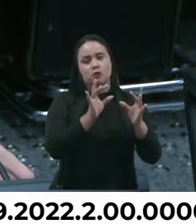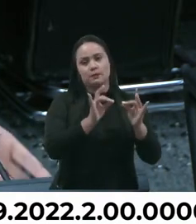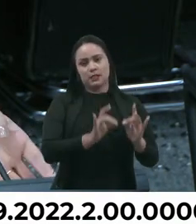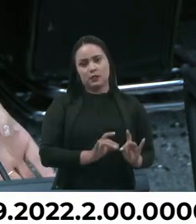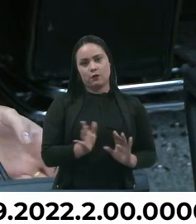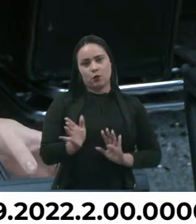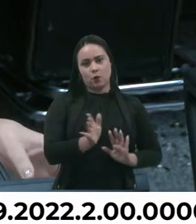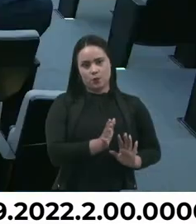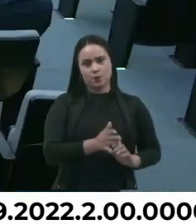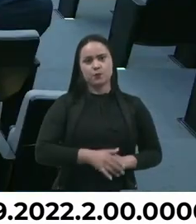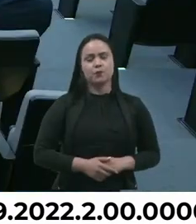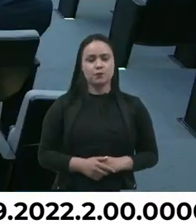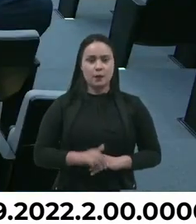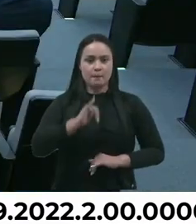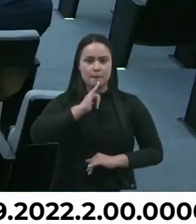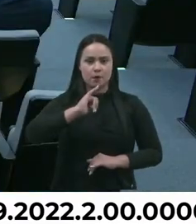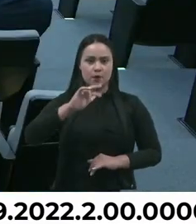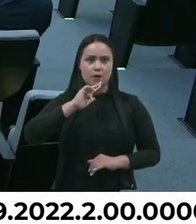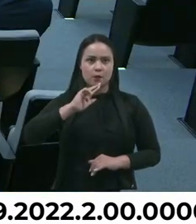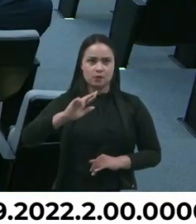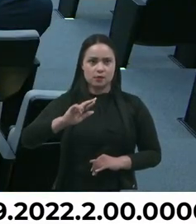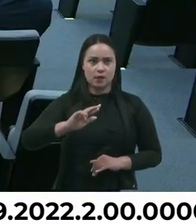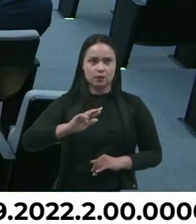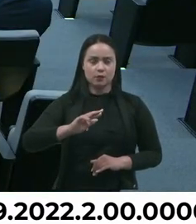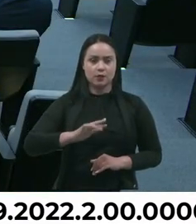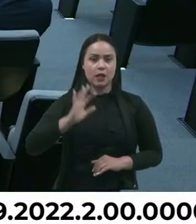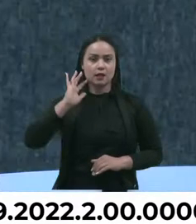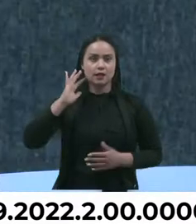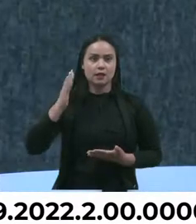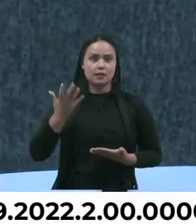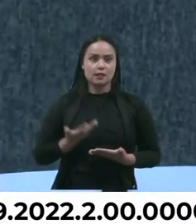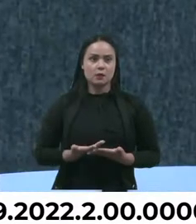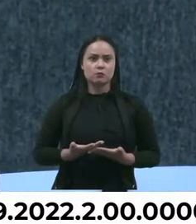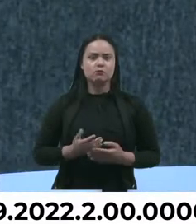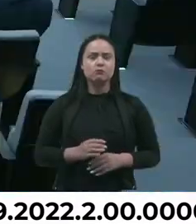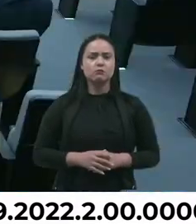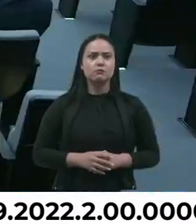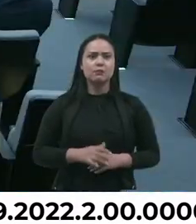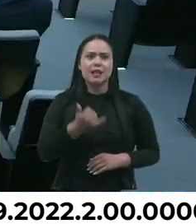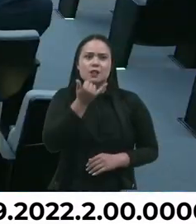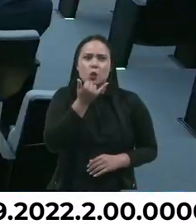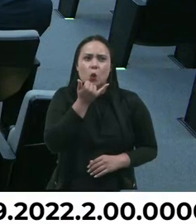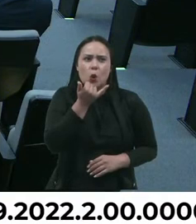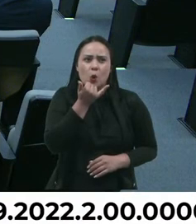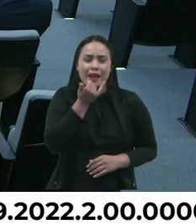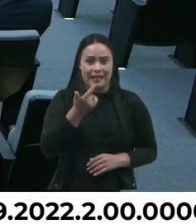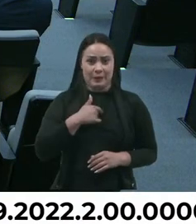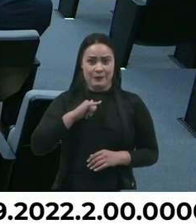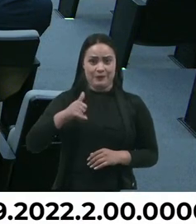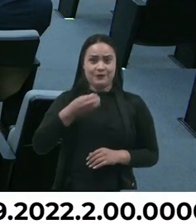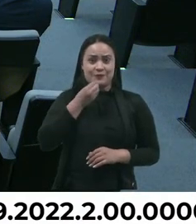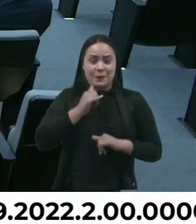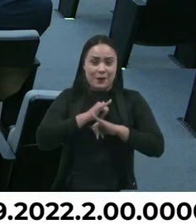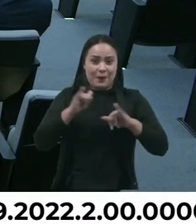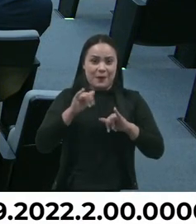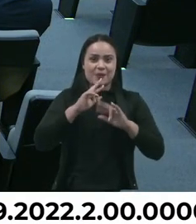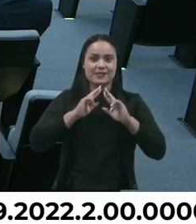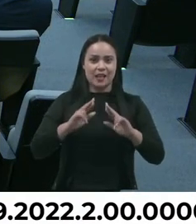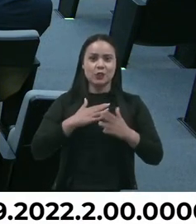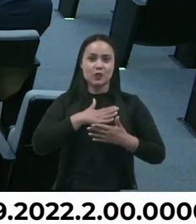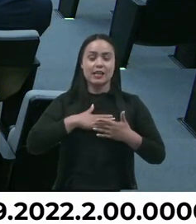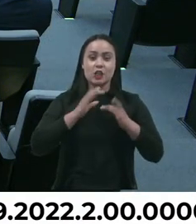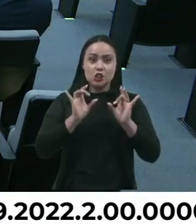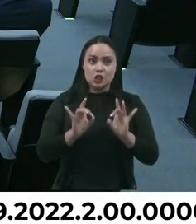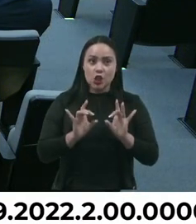obrigada. Pois não, conselheira. Proclamo o resultado, decisão... Perdoe-me, eu percebi que a senhora ia proclamar o resultado, eu gostaria apenas